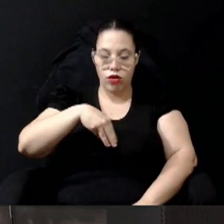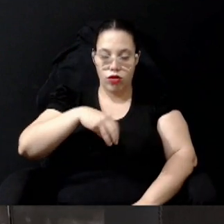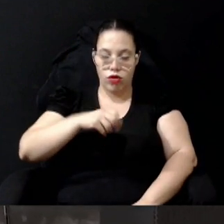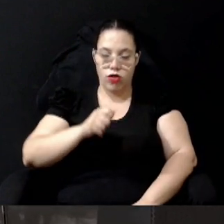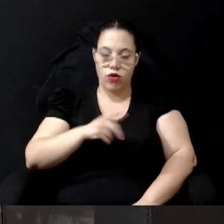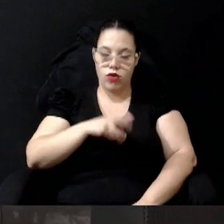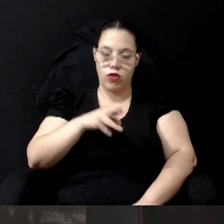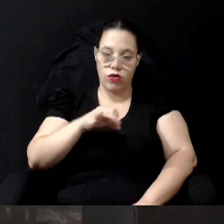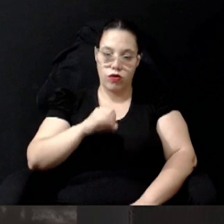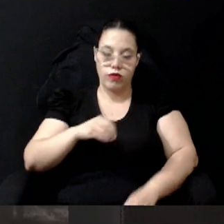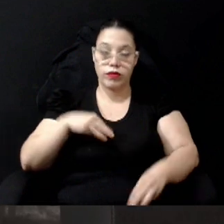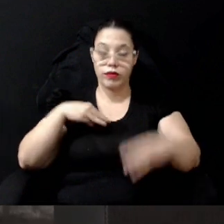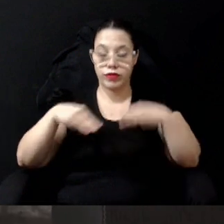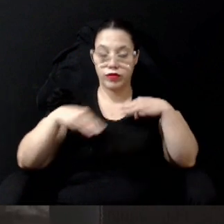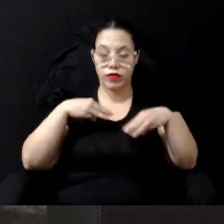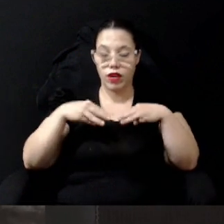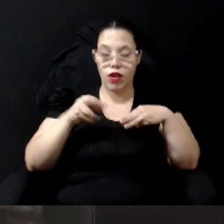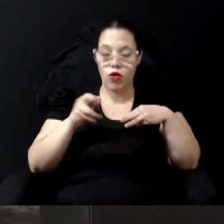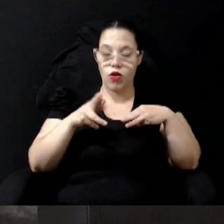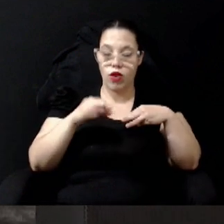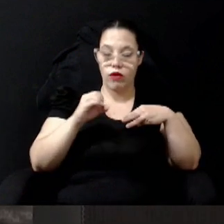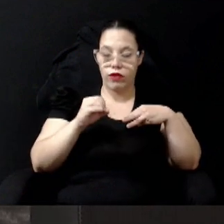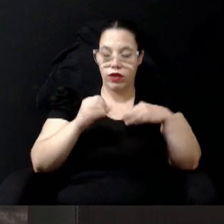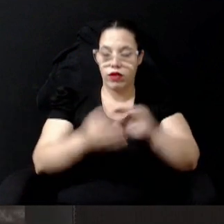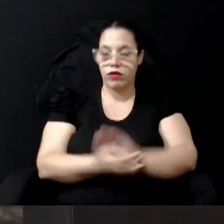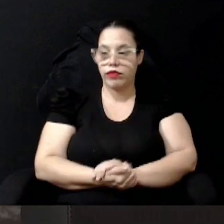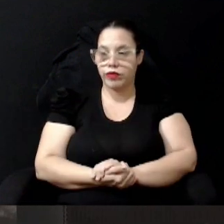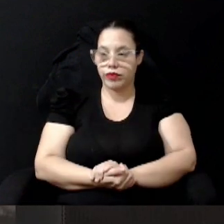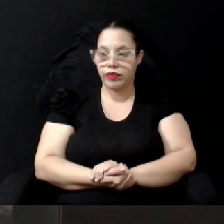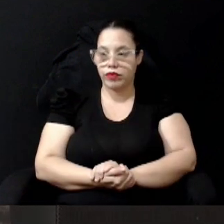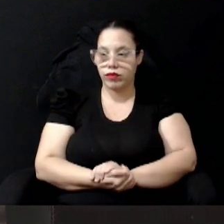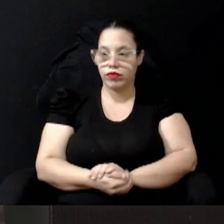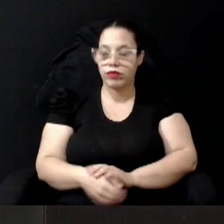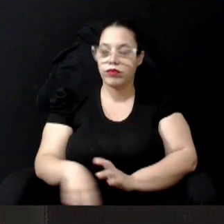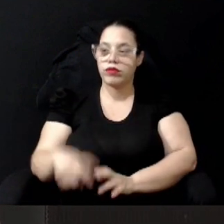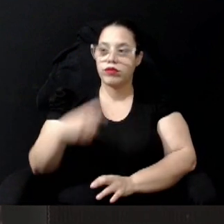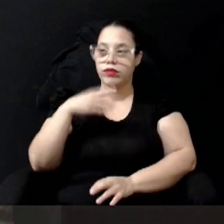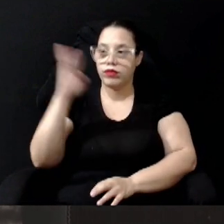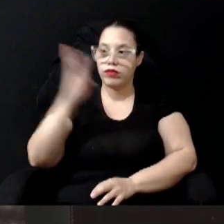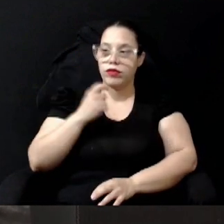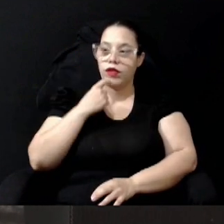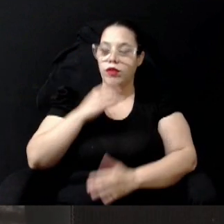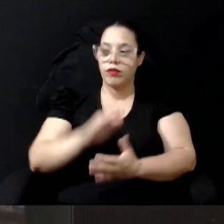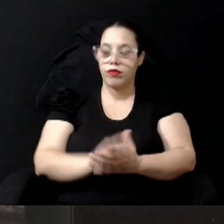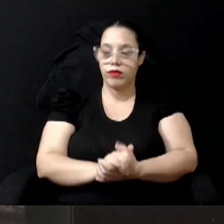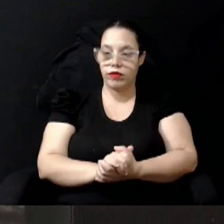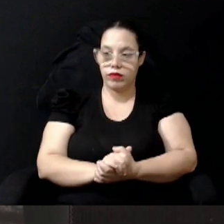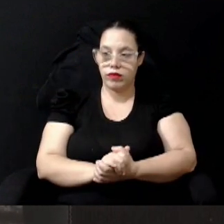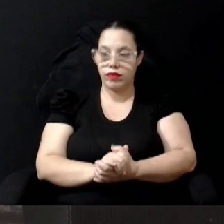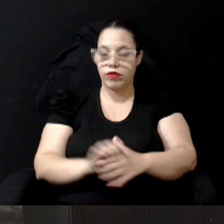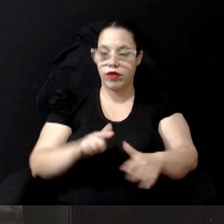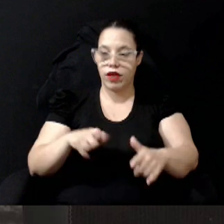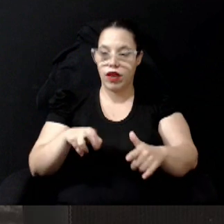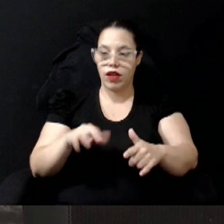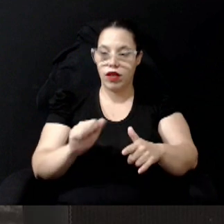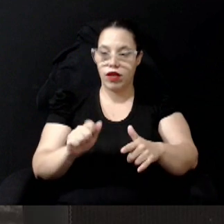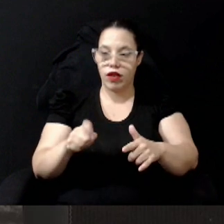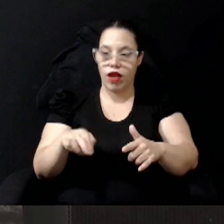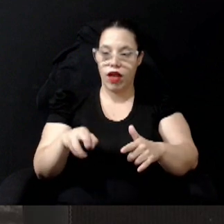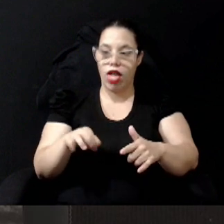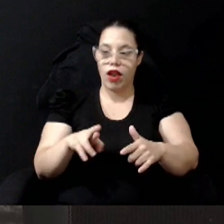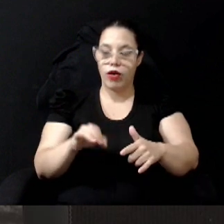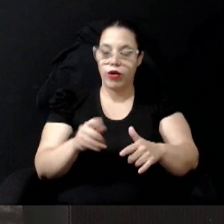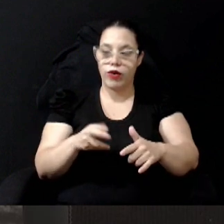música Francisco Manuel da Silva, e do Hino da cidade de Campinas, letra Carlos Ferreira,